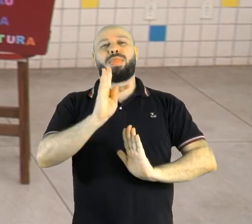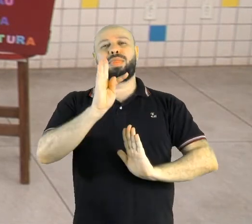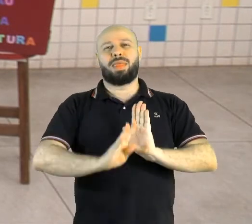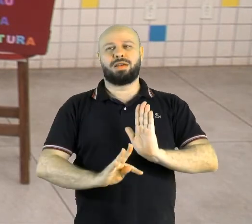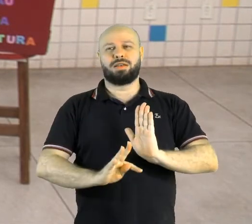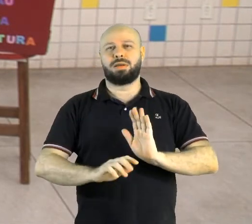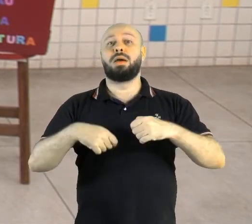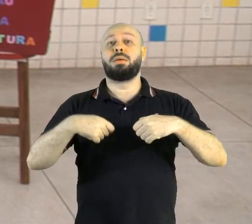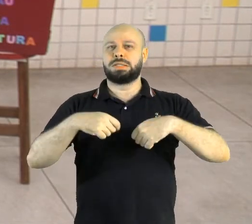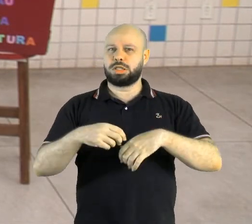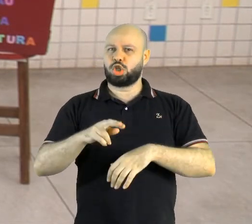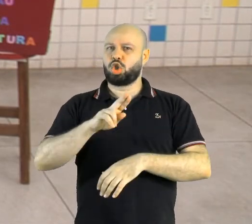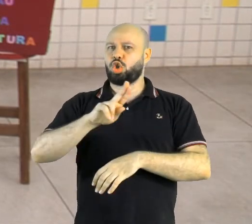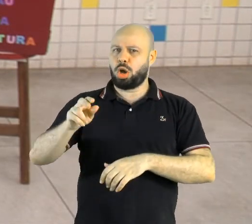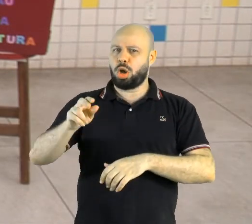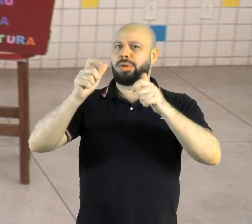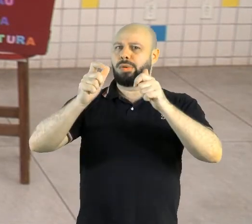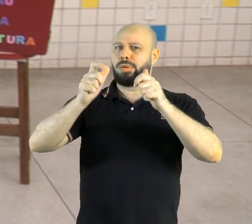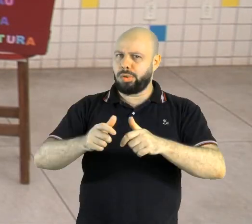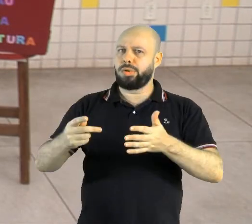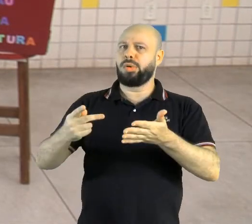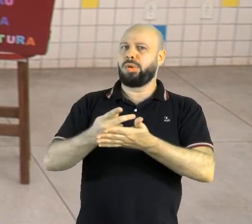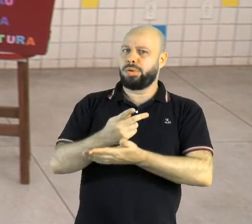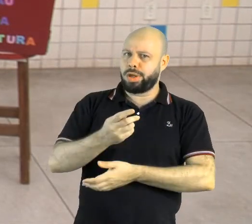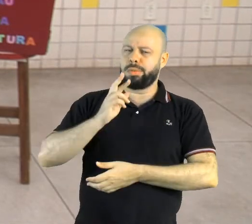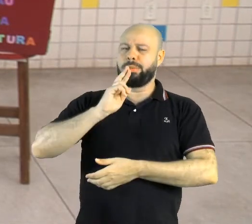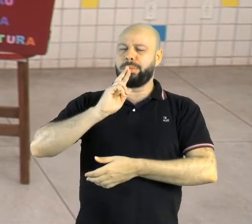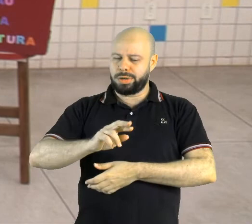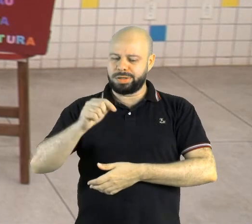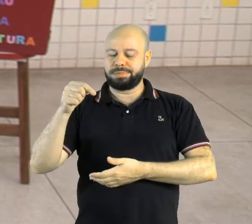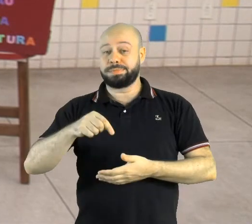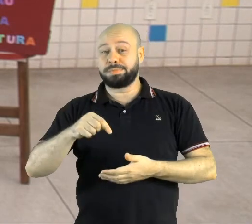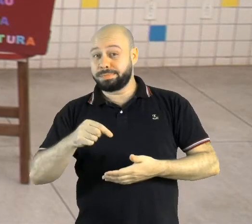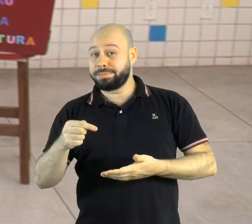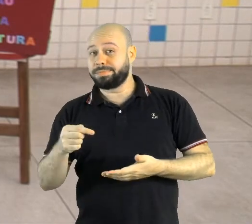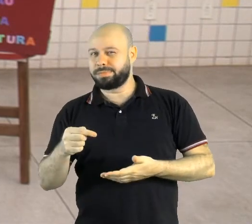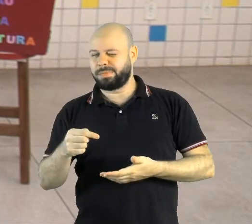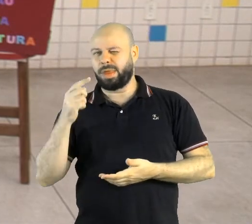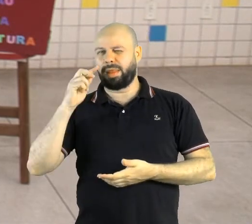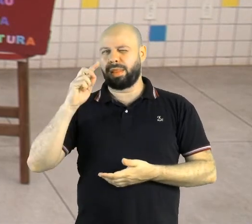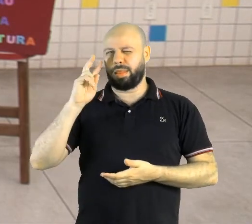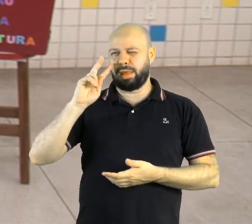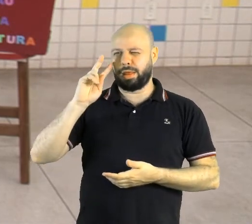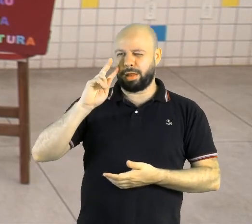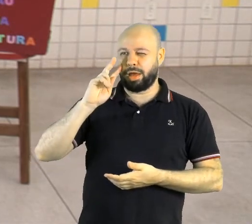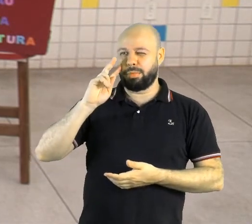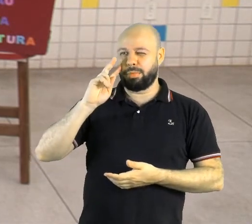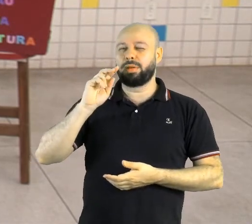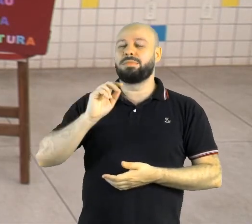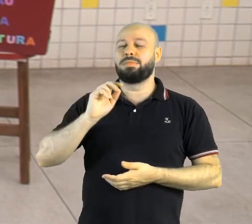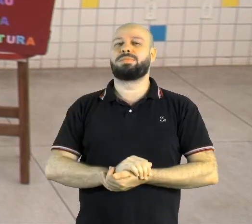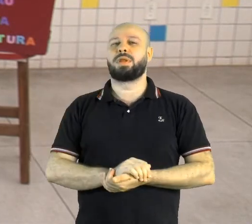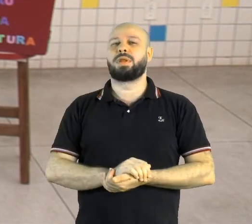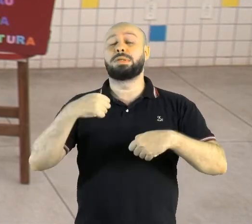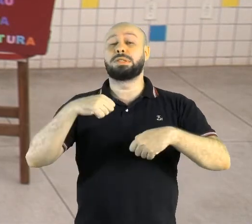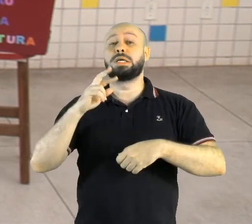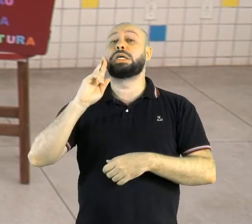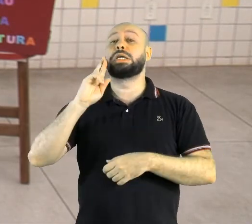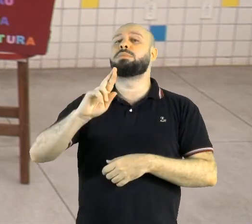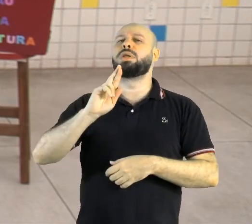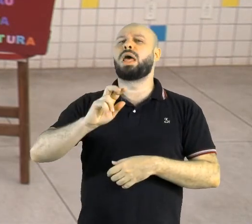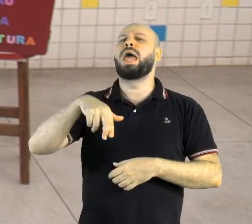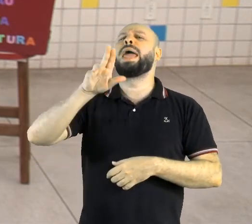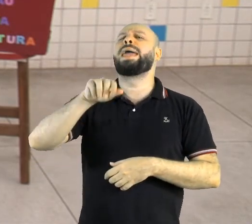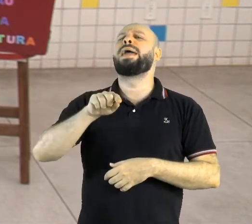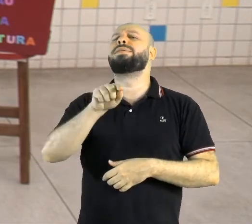seu nome, o lugar onde está acontecendo para responder aquelas perguntas das plaquinhas, lembra que eu mostrei? Precisa responder quem é